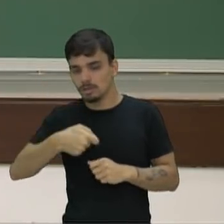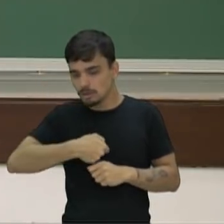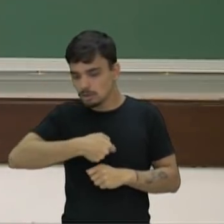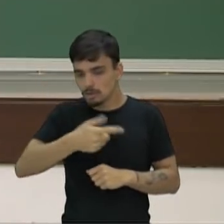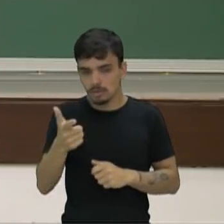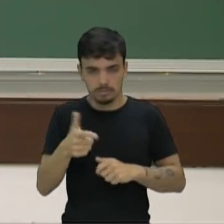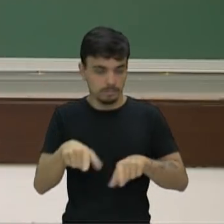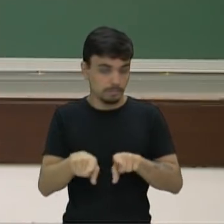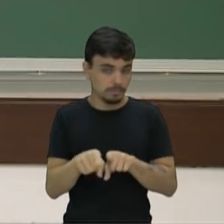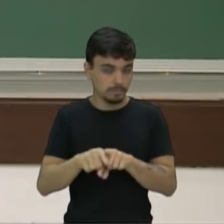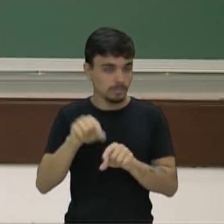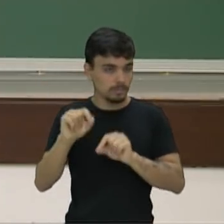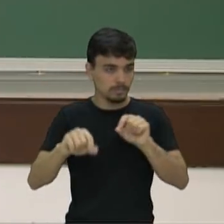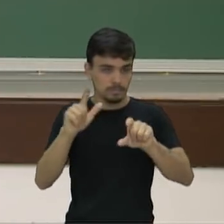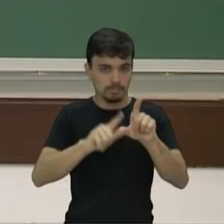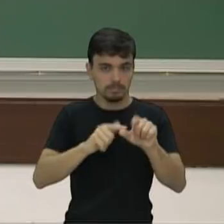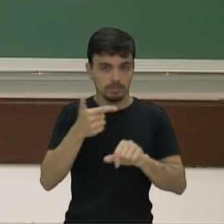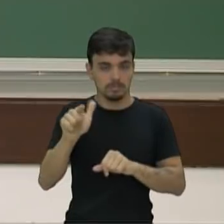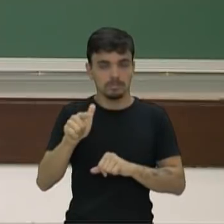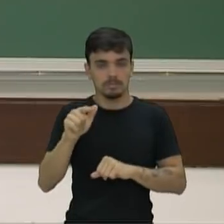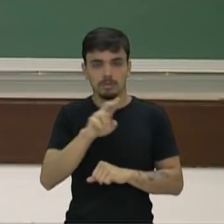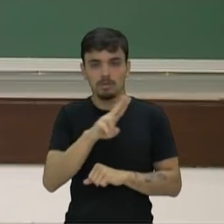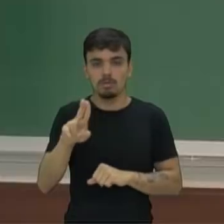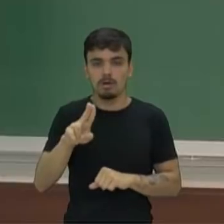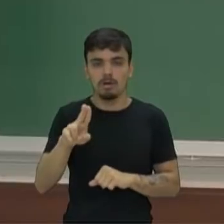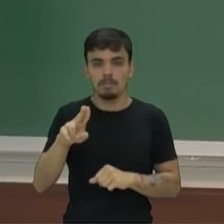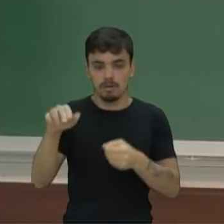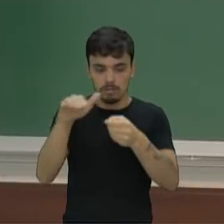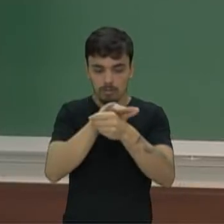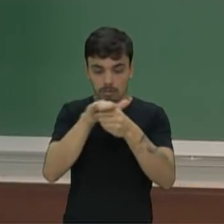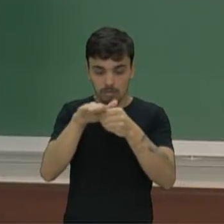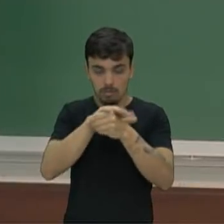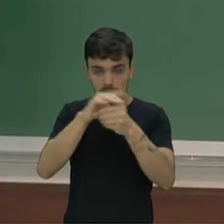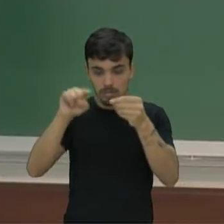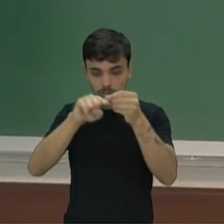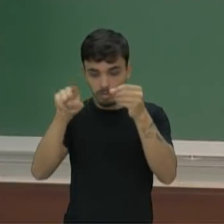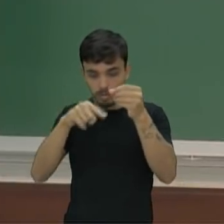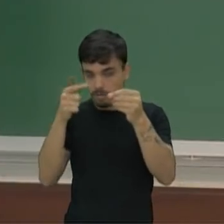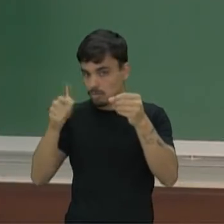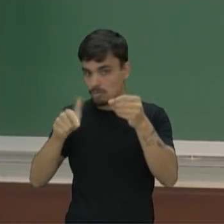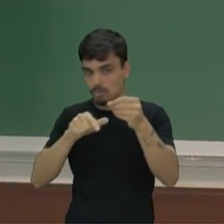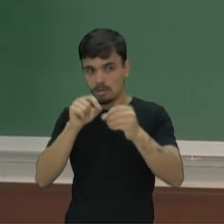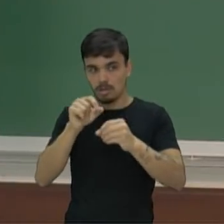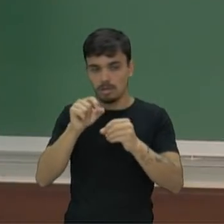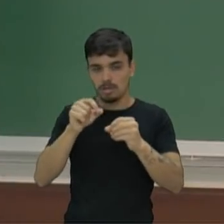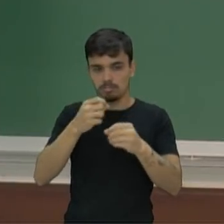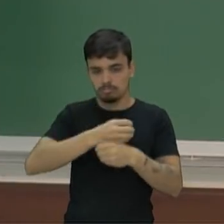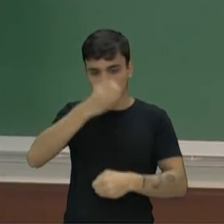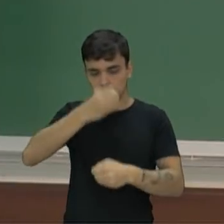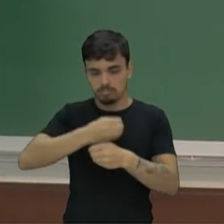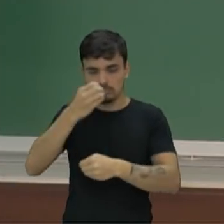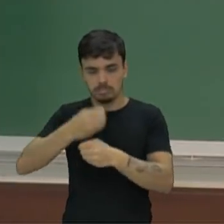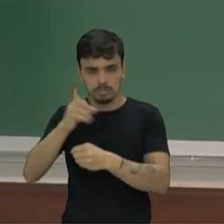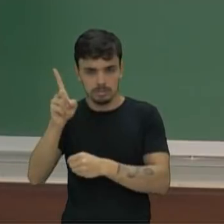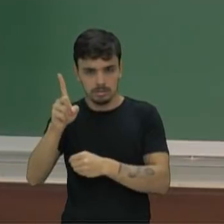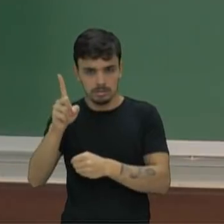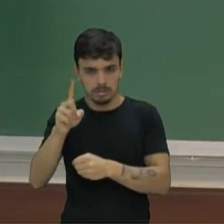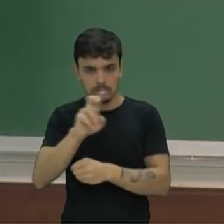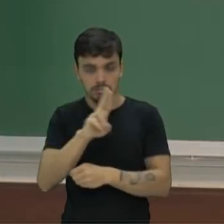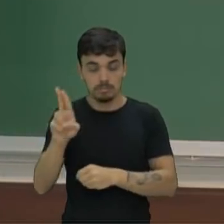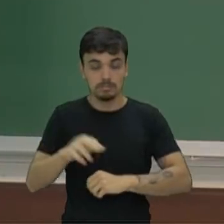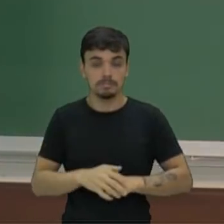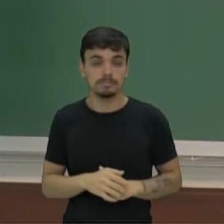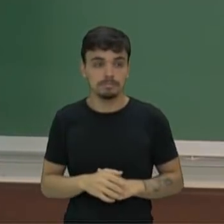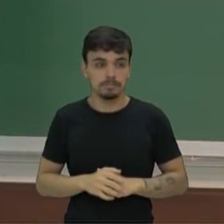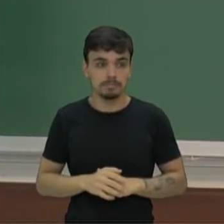E aí, próximo quiz. Nome do capitel sem volutas nas colunas do templo do Partenon na Acrópole, em Atenas. É a